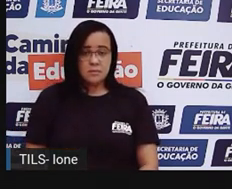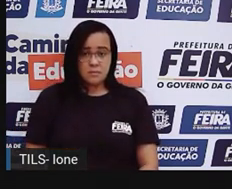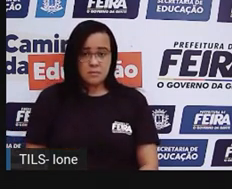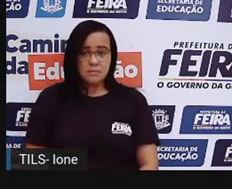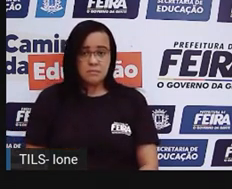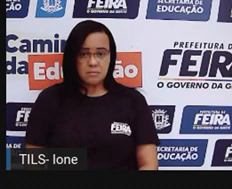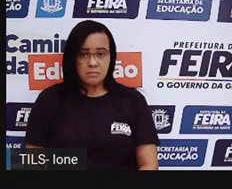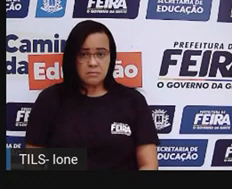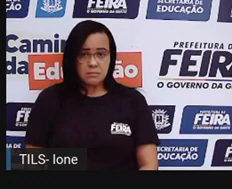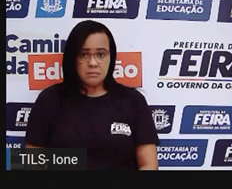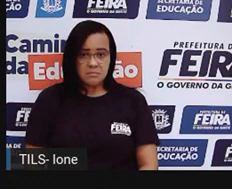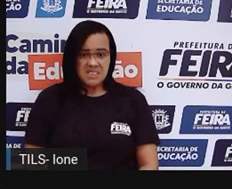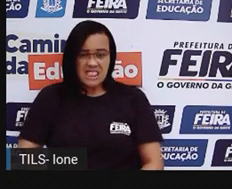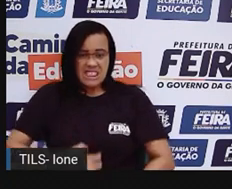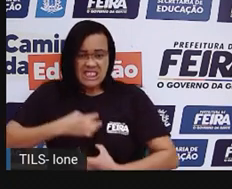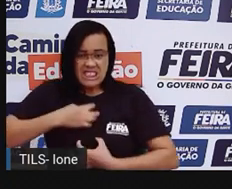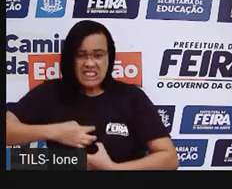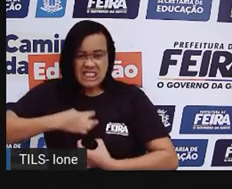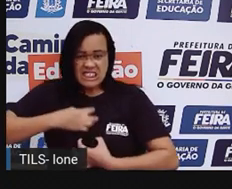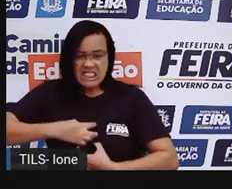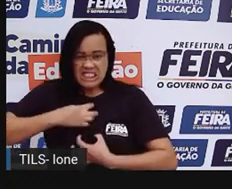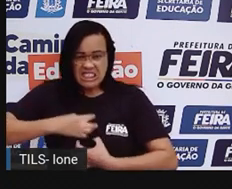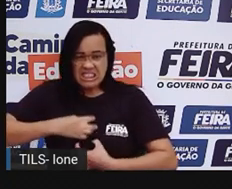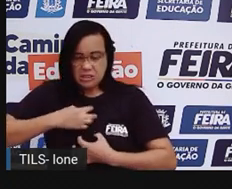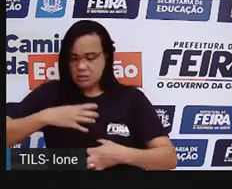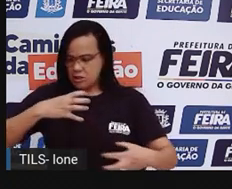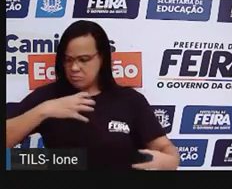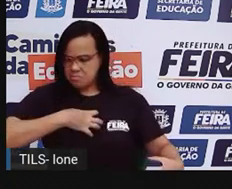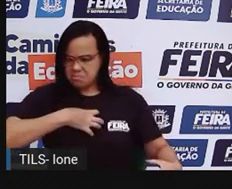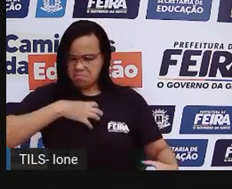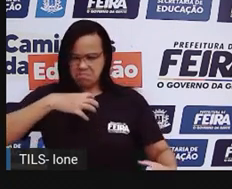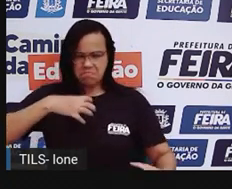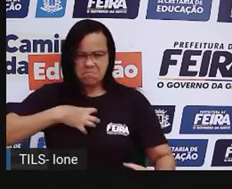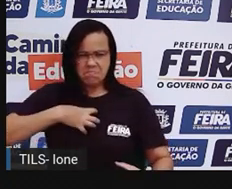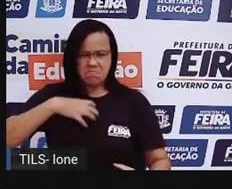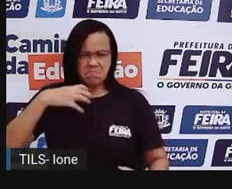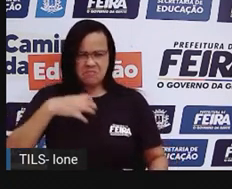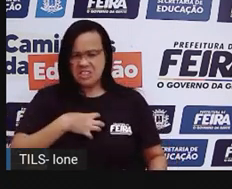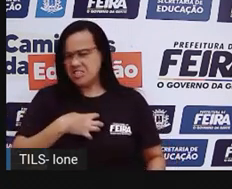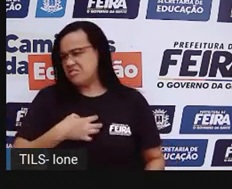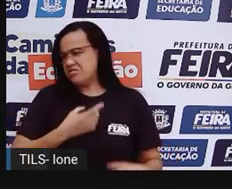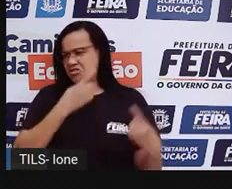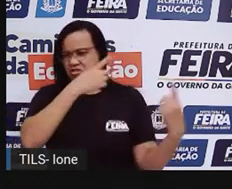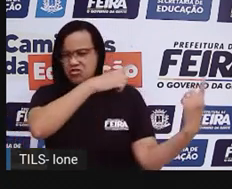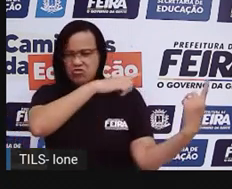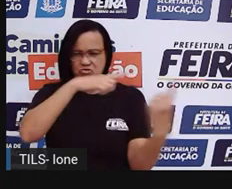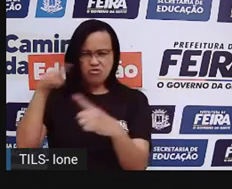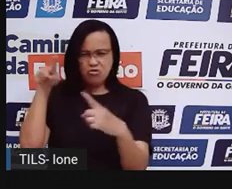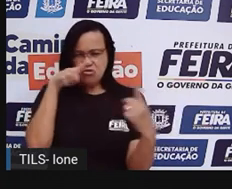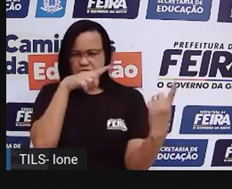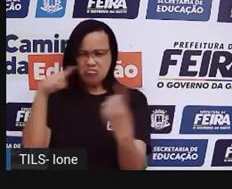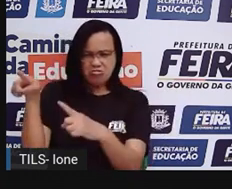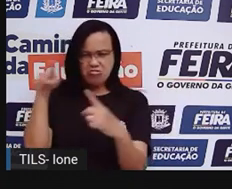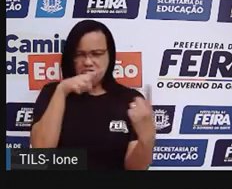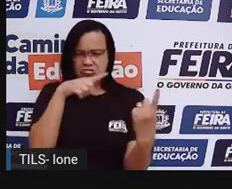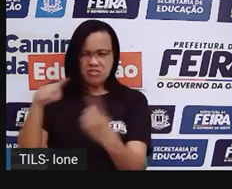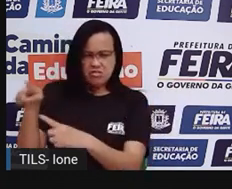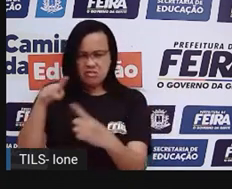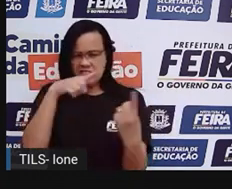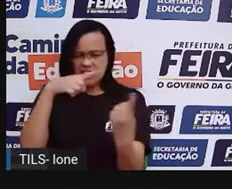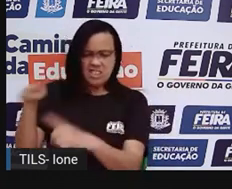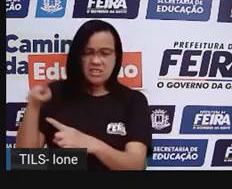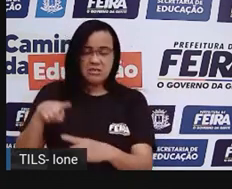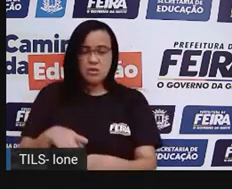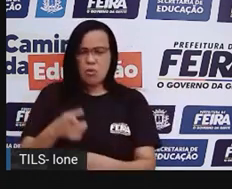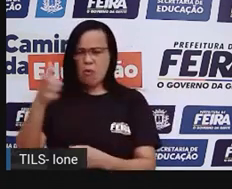Quando está com raiva, você sente que cometeram uma injustiça e quer descarregar sua raiva